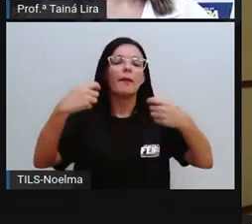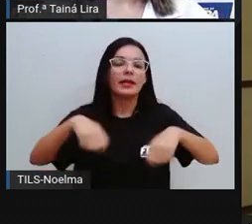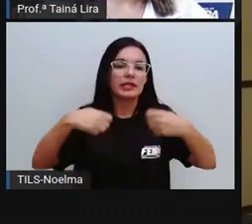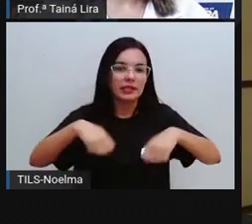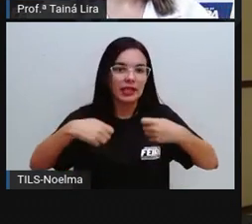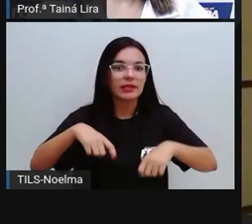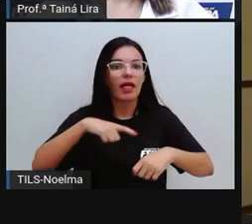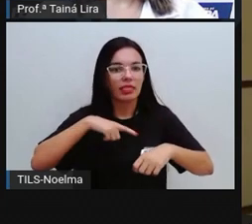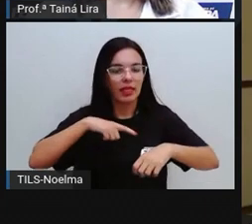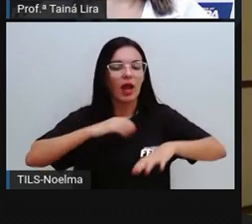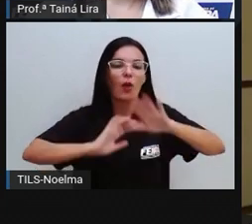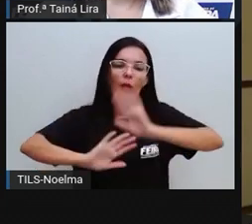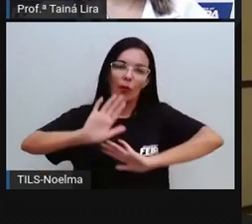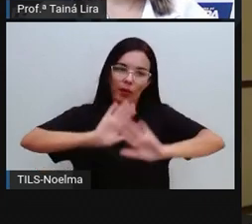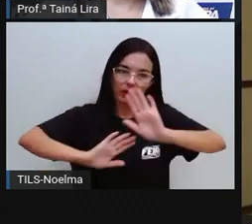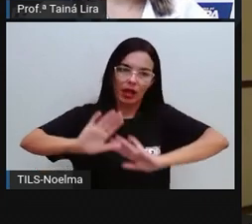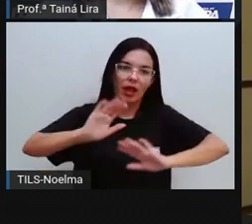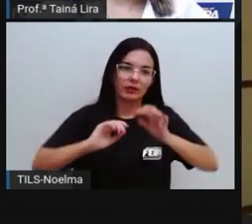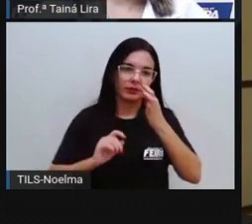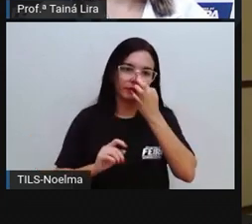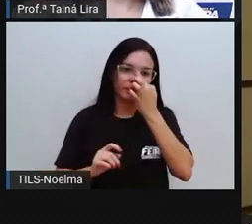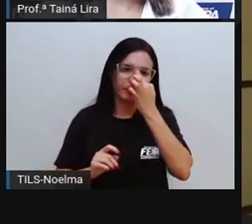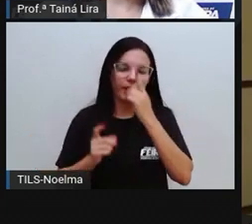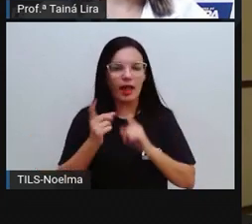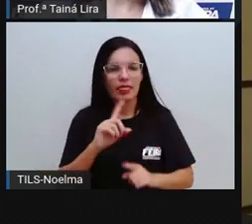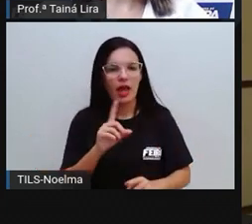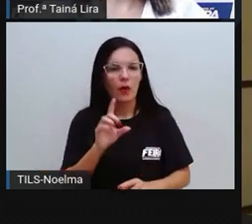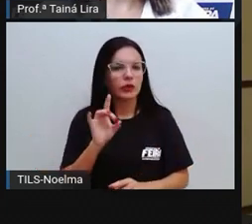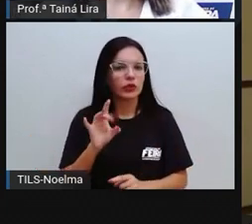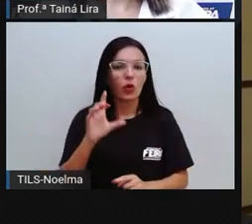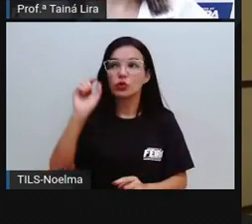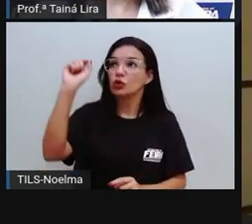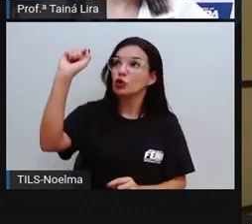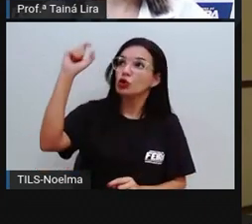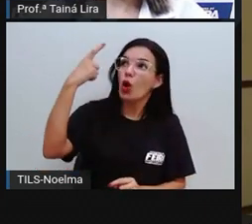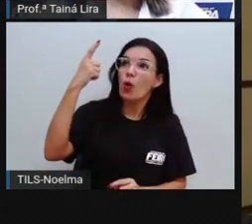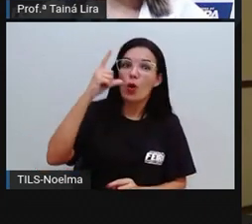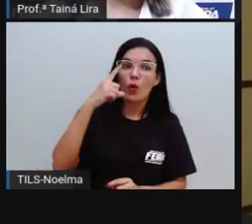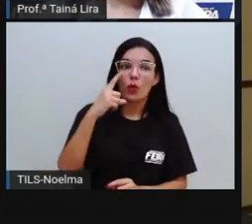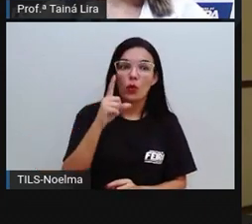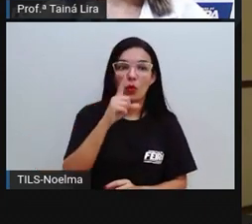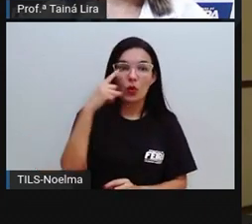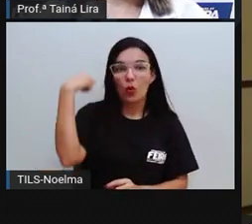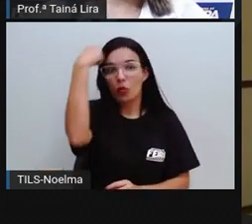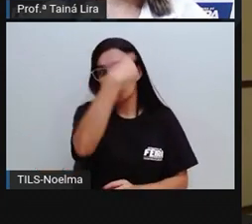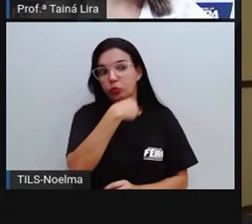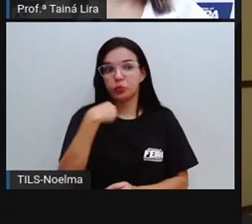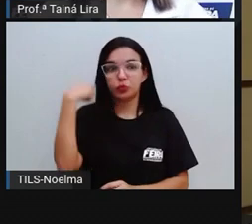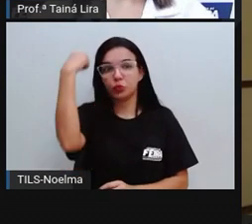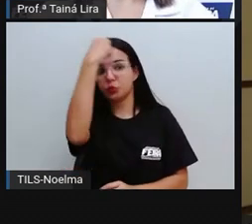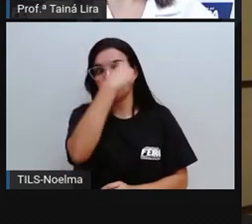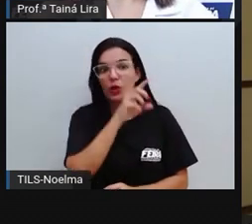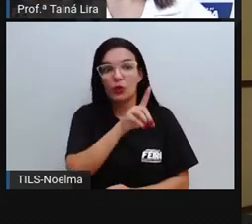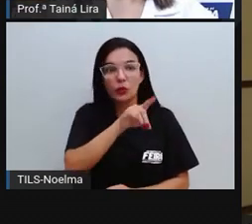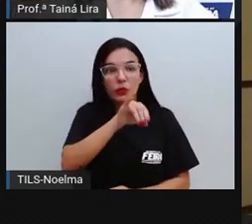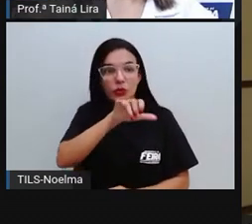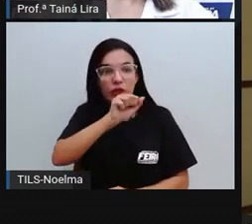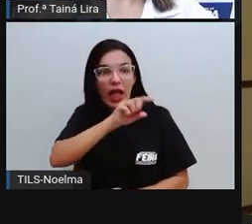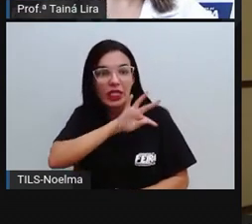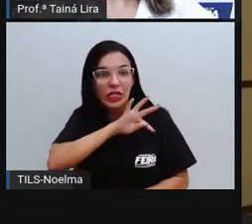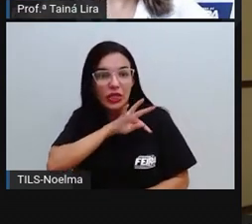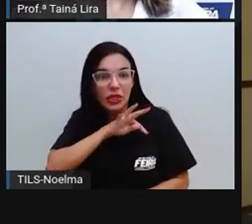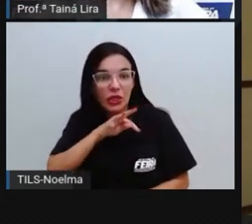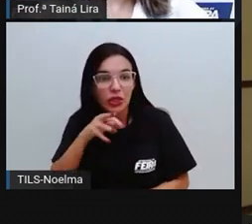não é essa questão de você tomar sol, né, assim que você vai conseguir ficar bronzeado, e você ainda